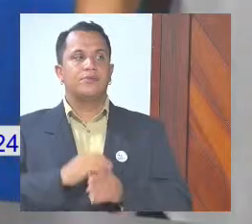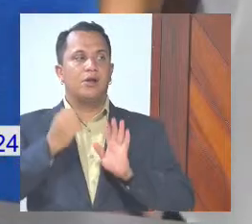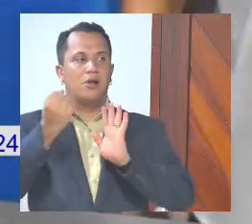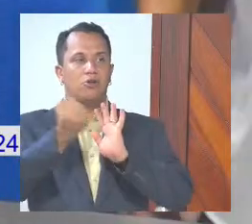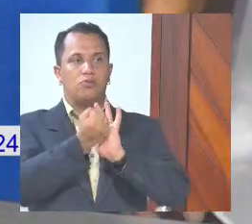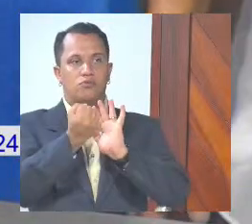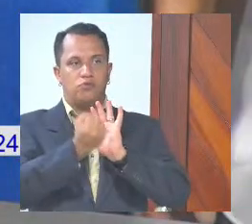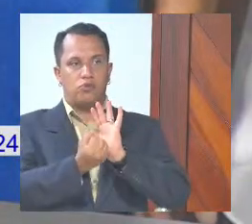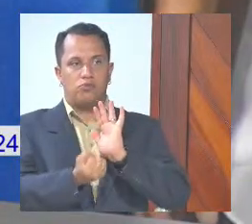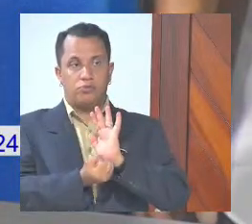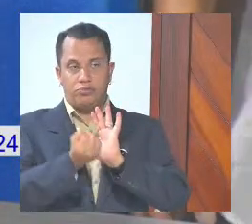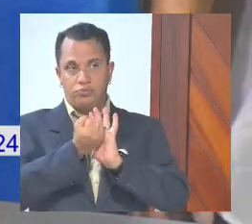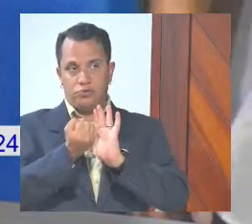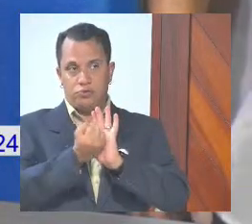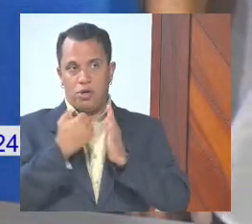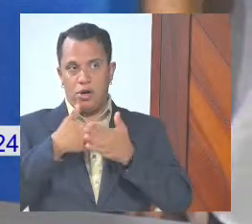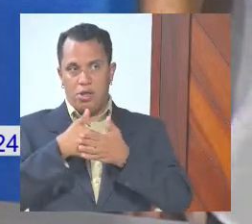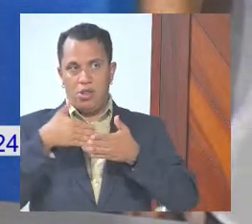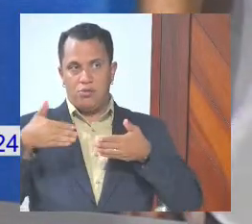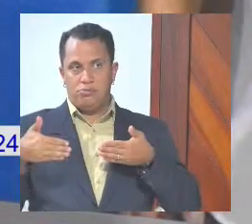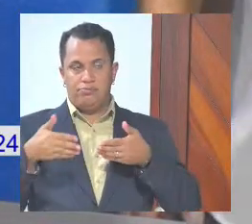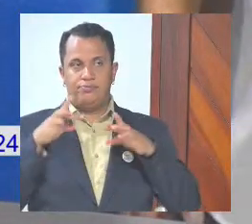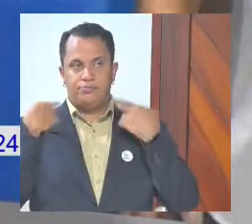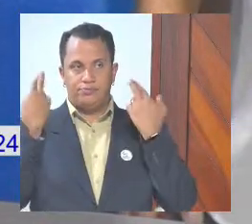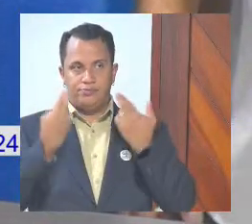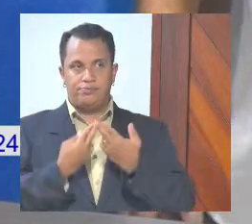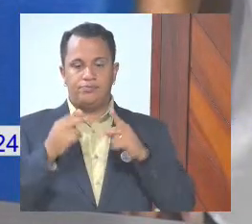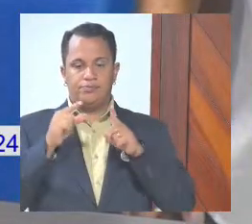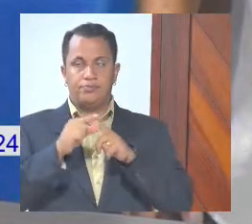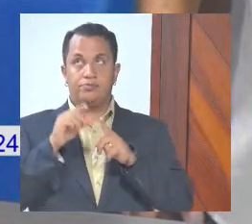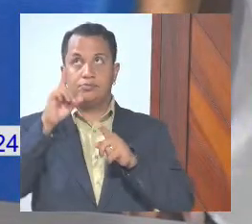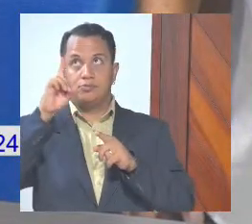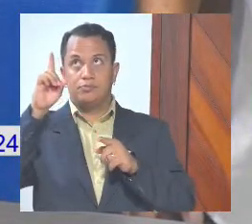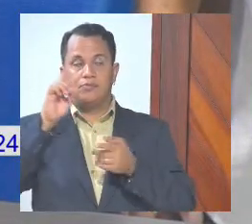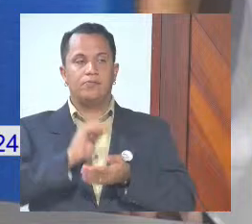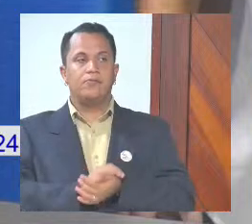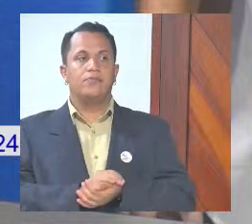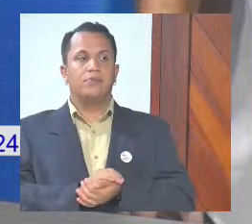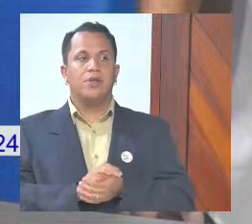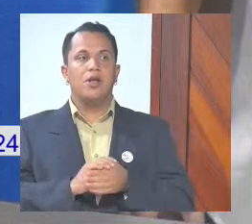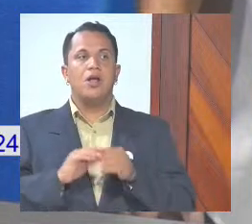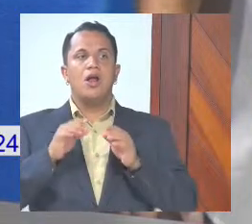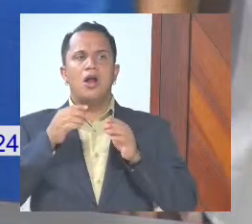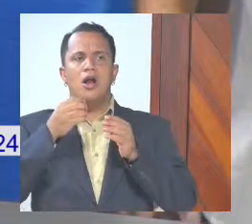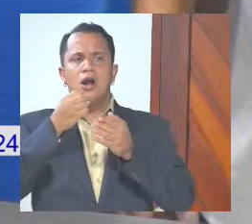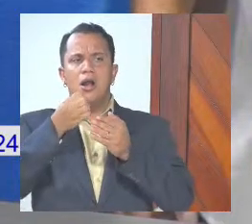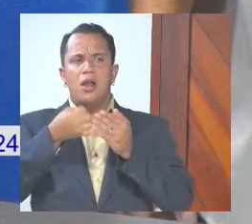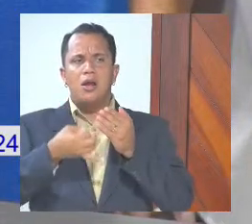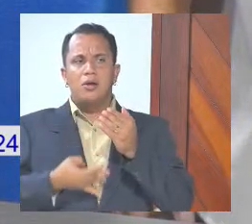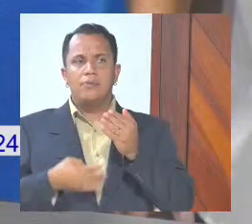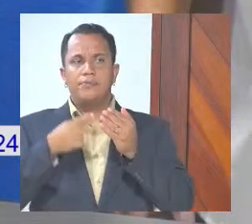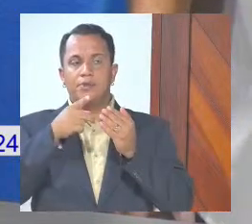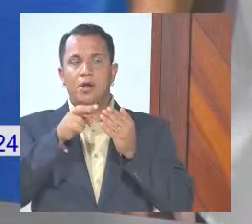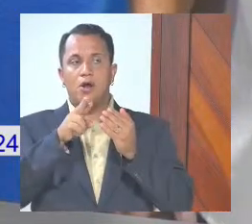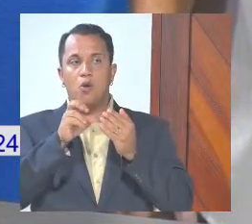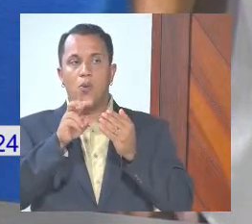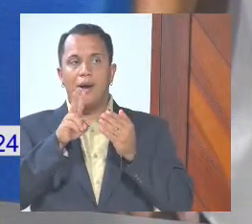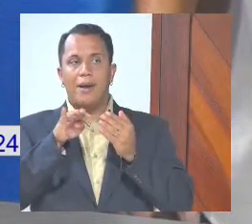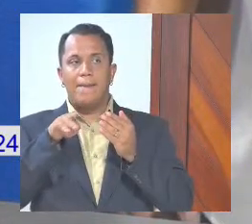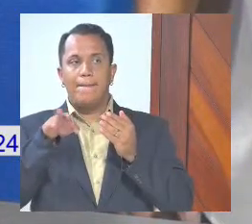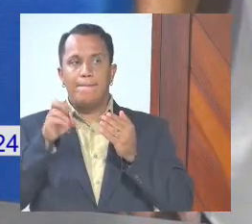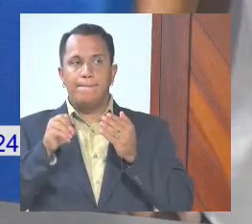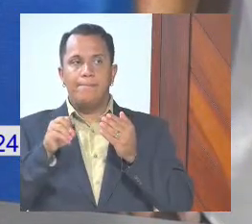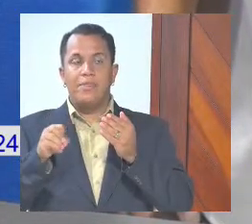regimental, declarou aberta a sessão ordinária com a leitura da Bíblia no livro de Provérbios, capítulo 14,